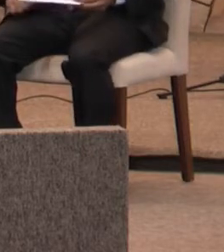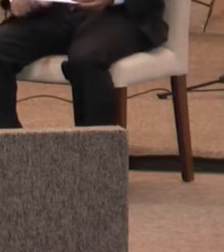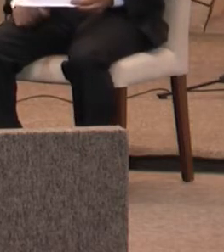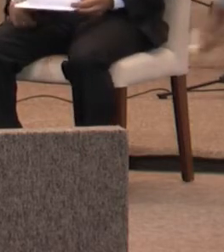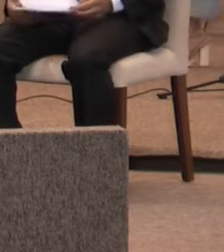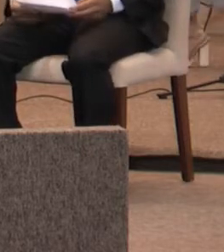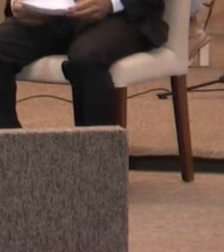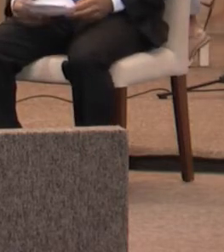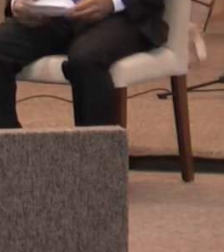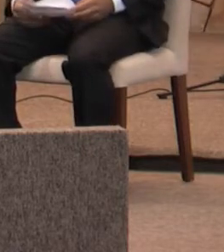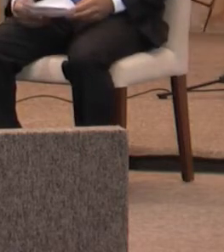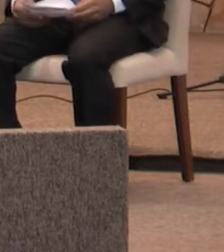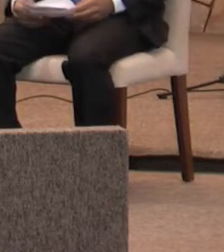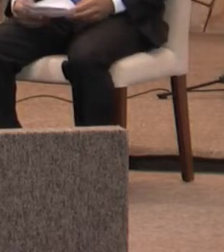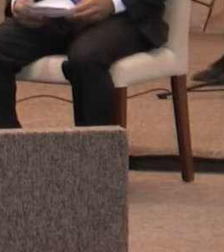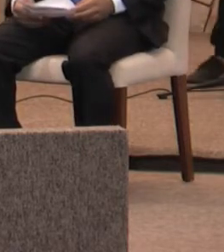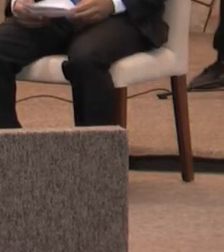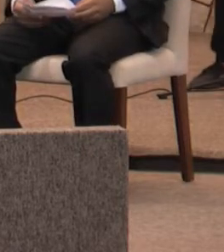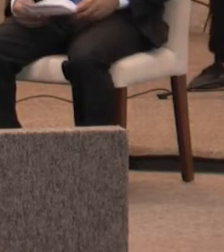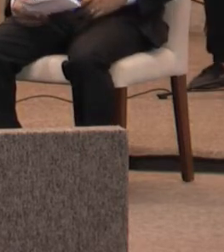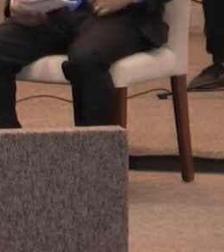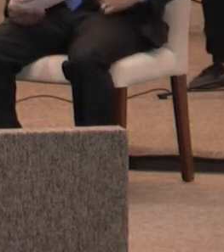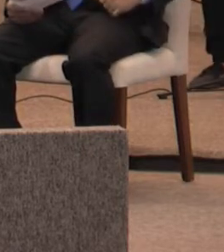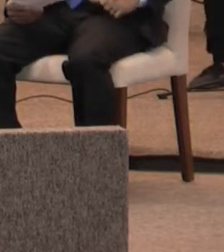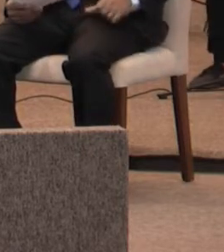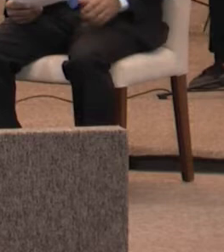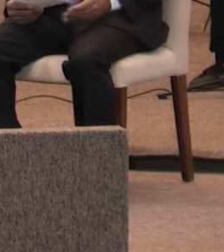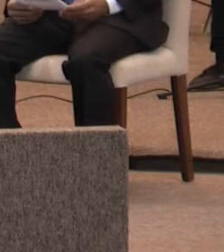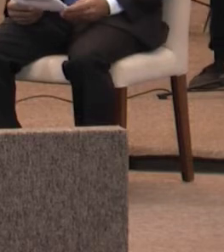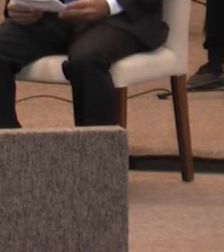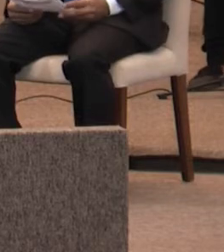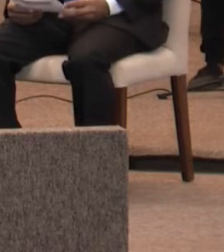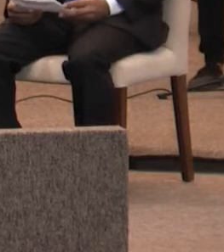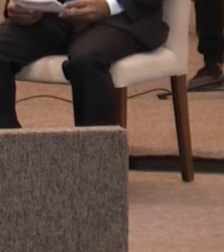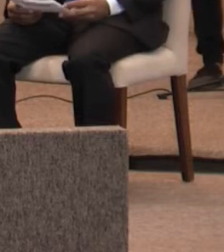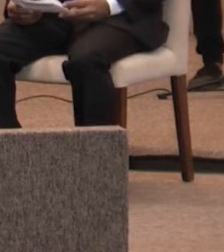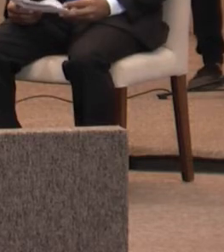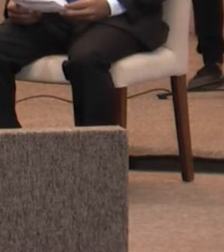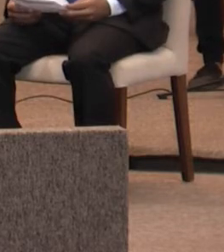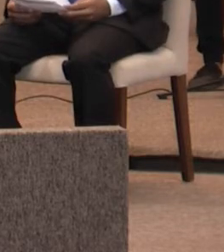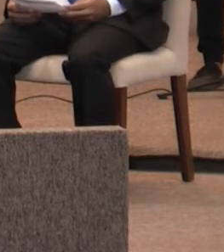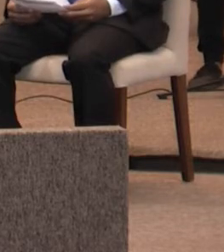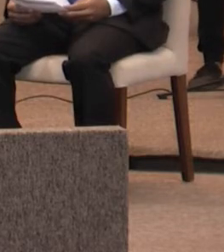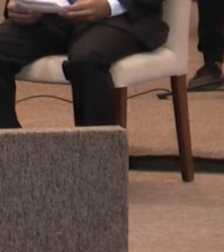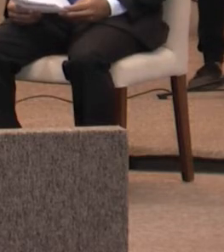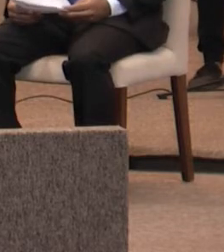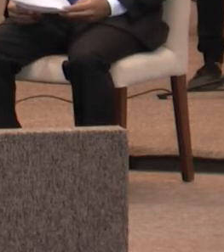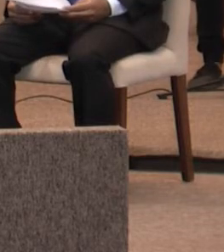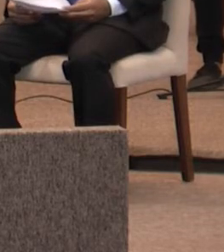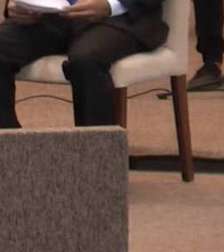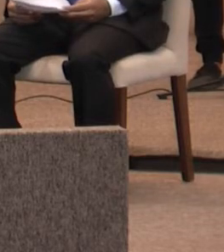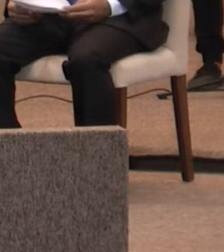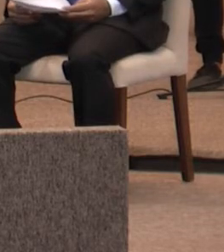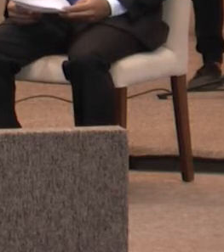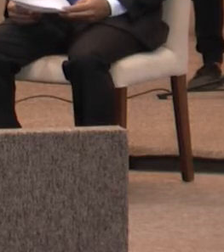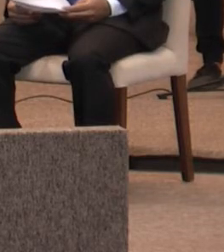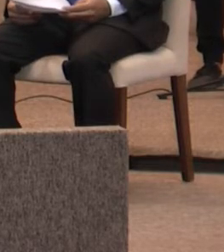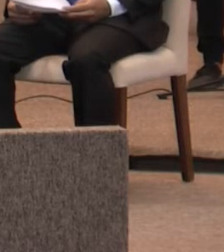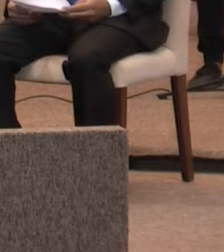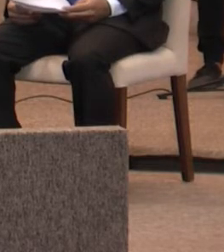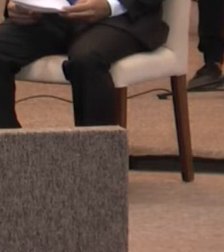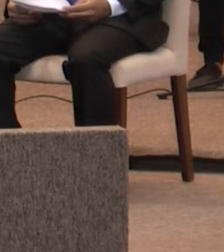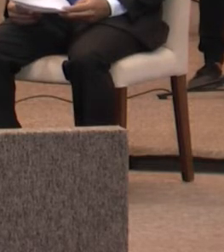Nós vamos entoar aqui na casa do Senhor, você aí onde você estiver, hino 318 do HCC, que